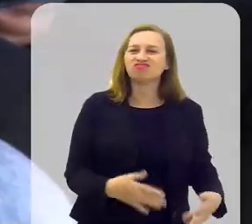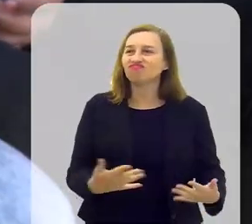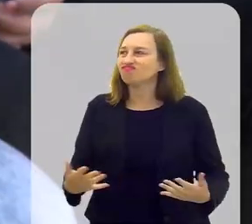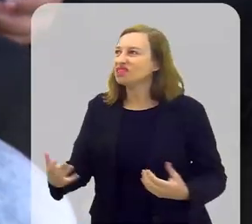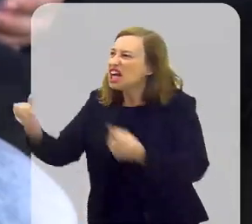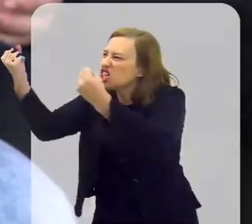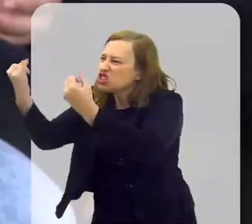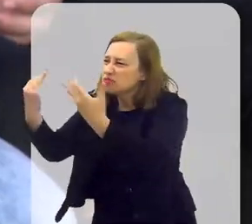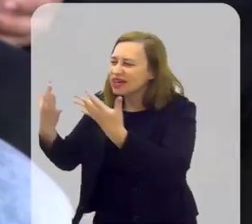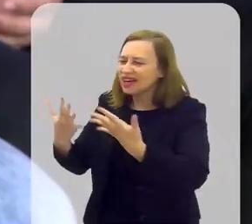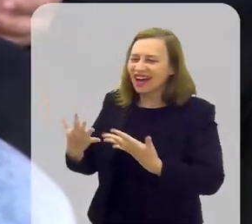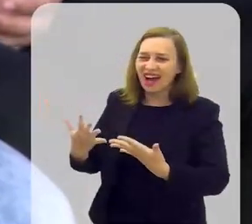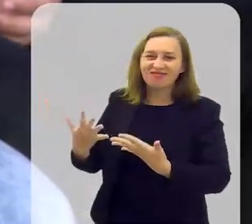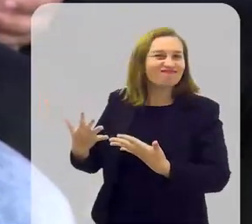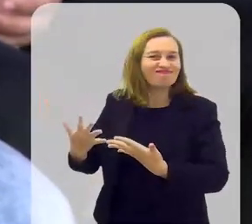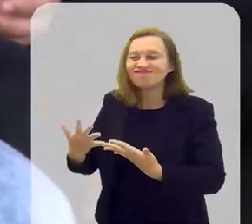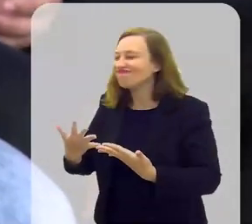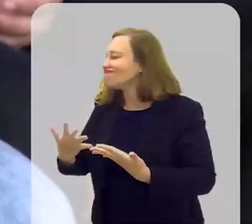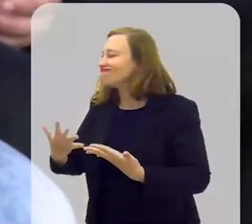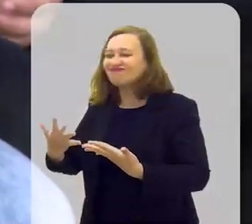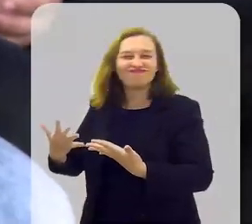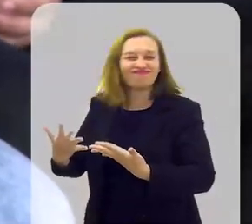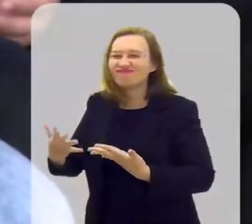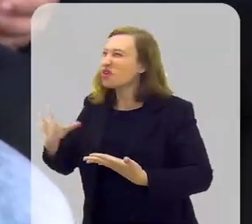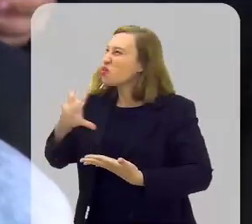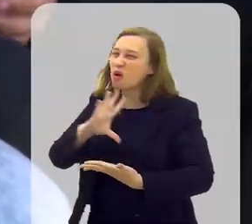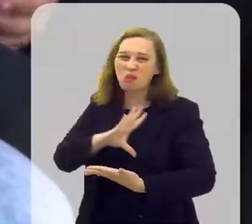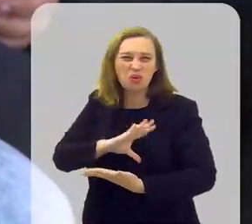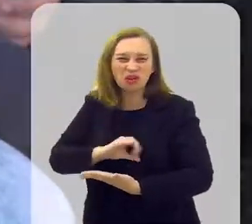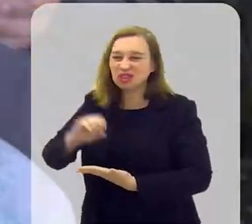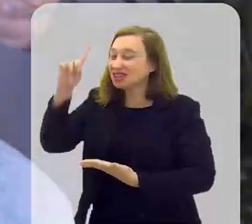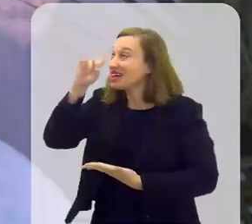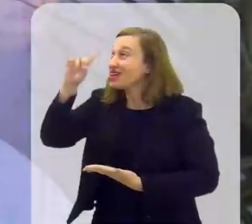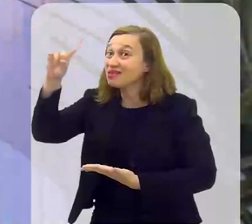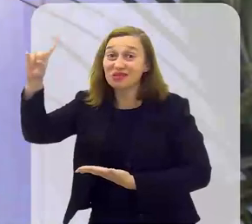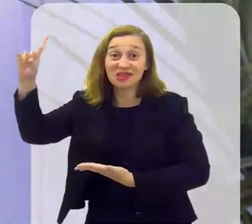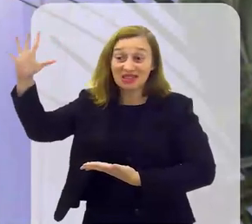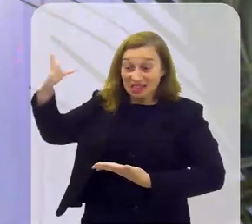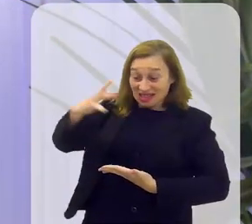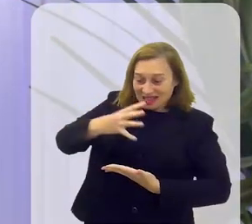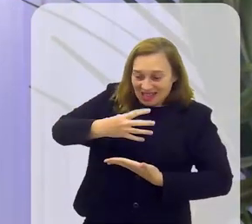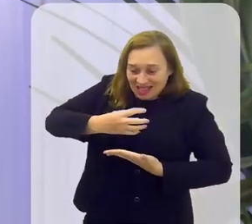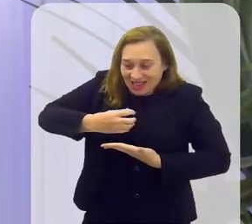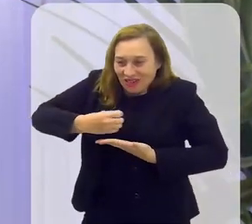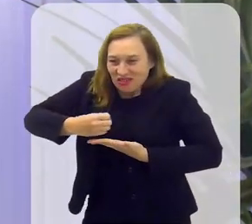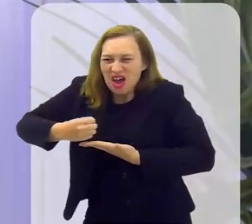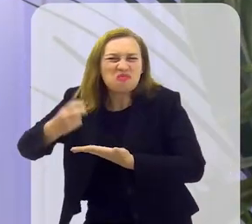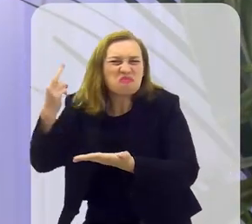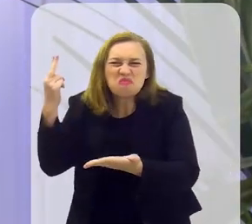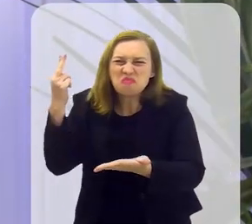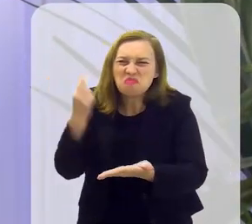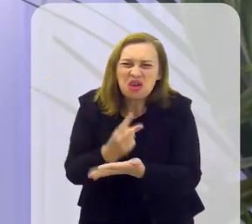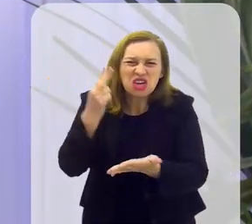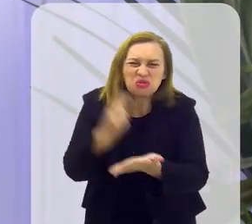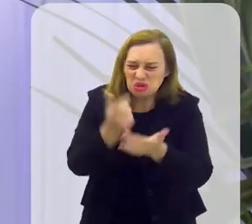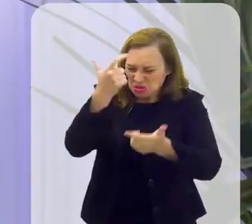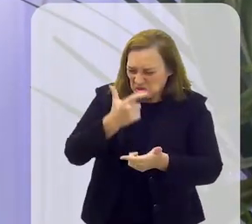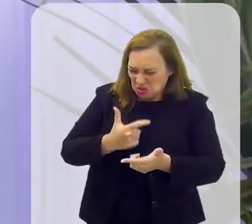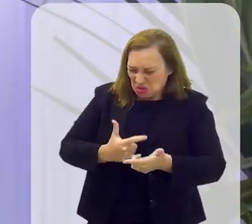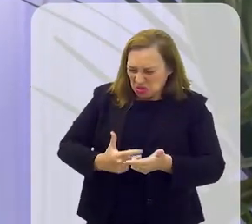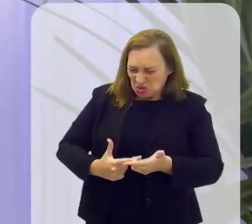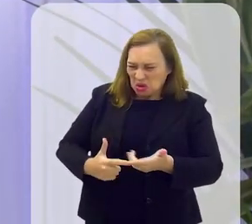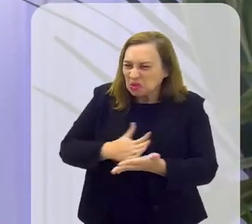inexplicável o amor me alcançou mesmo eu não sendo